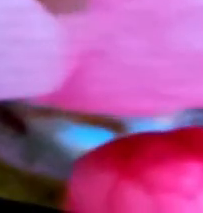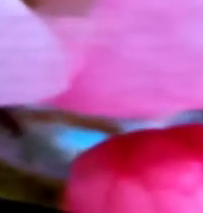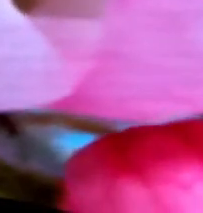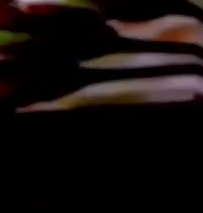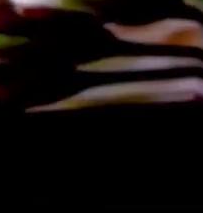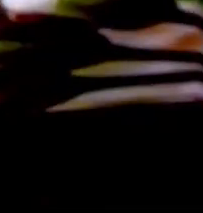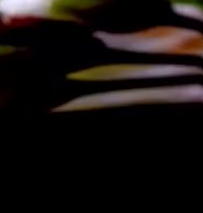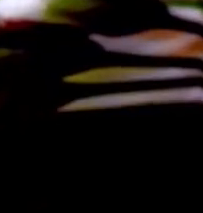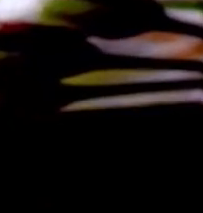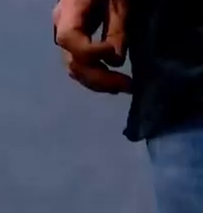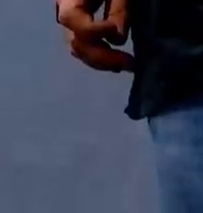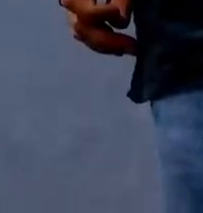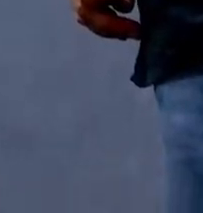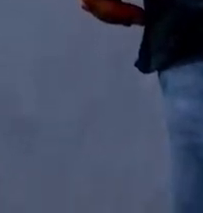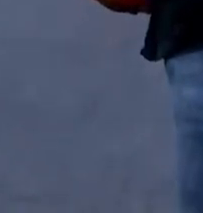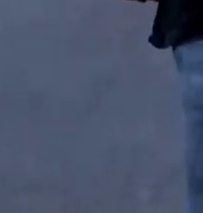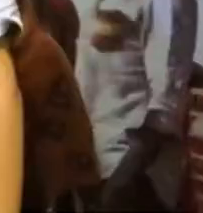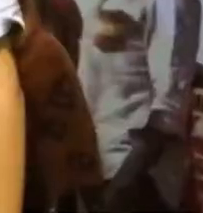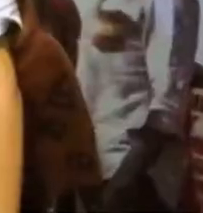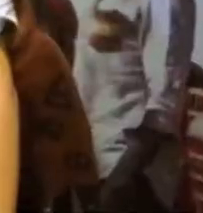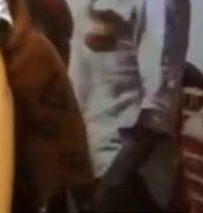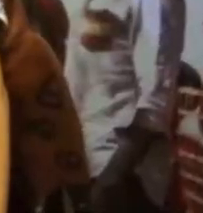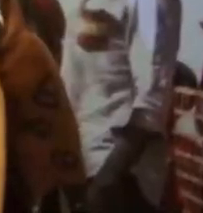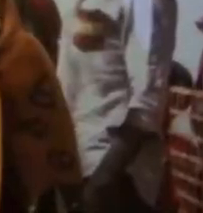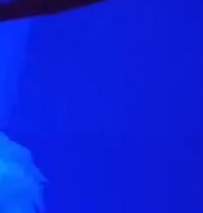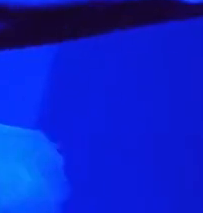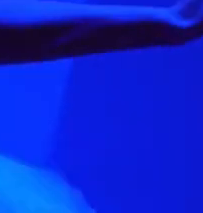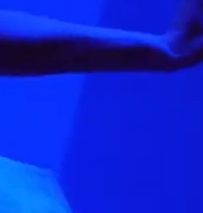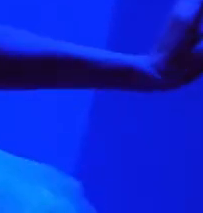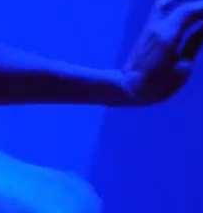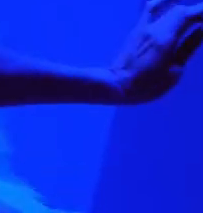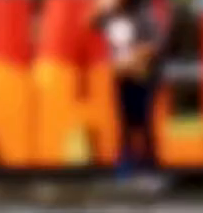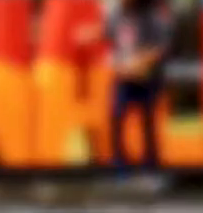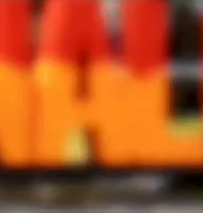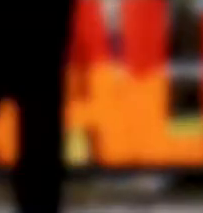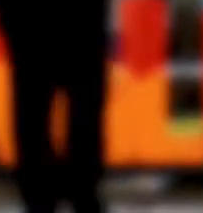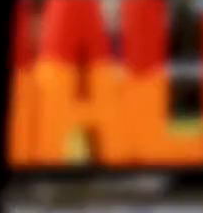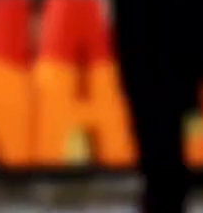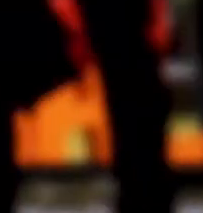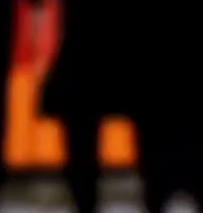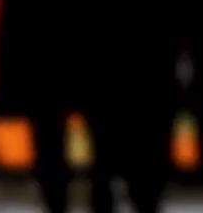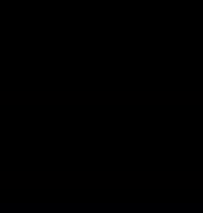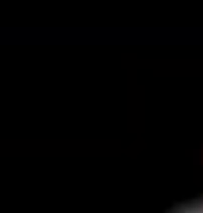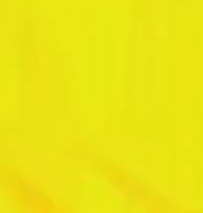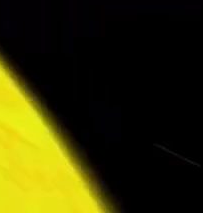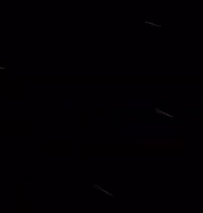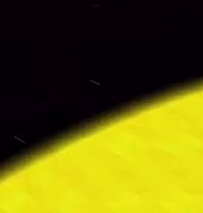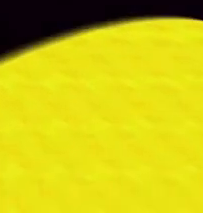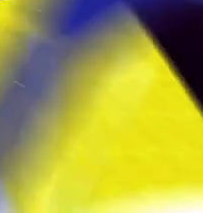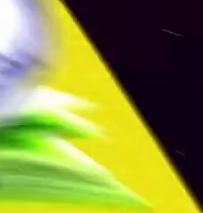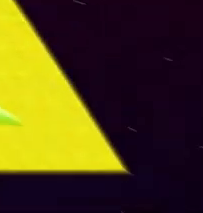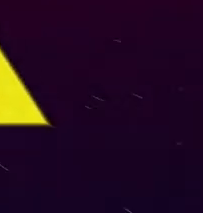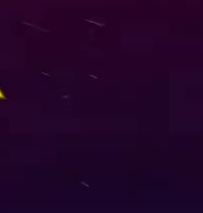a edição especial de 40 anos da Bienal viu irá pensar Suas Emoções